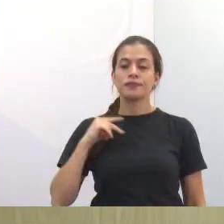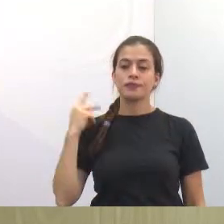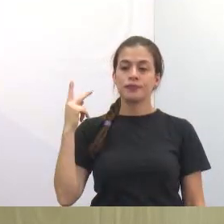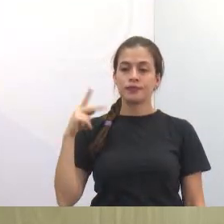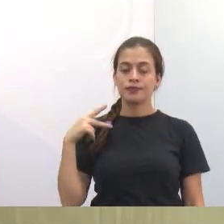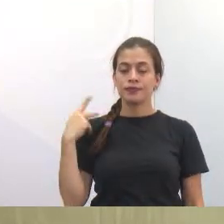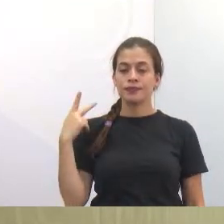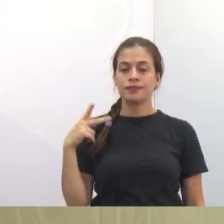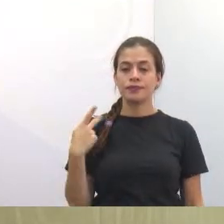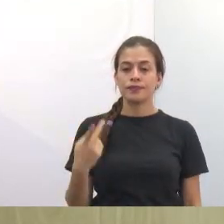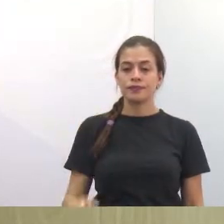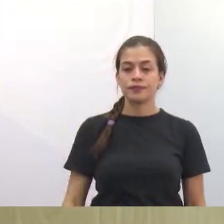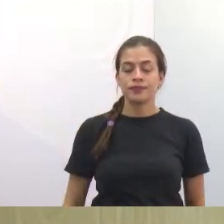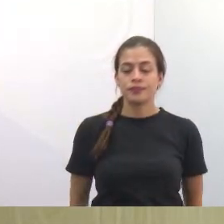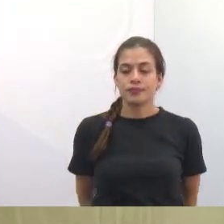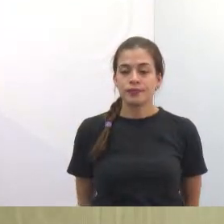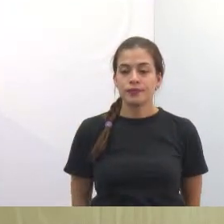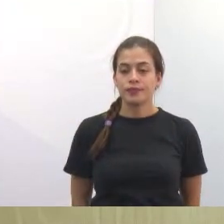vereador.